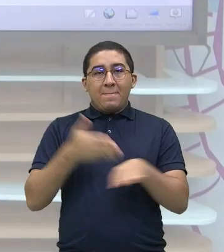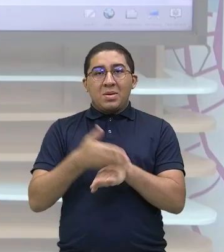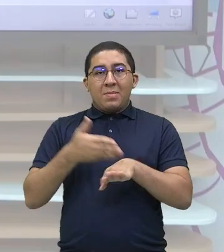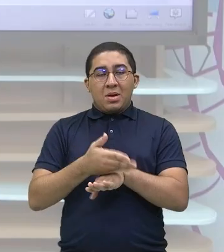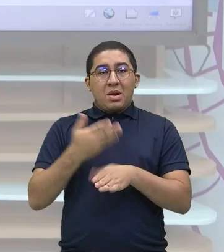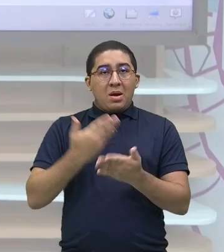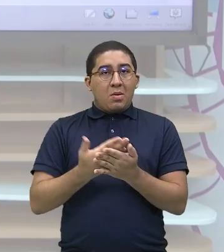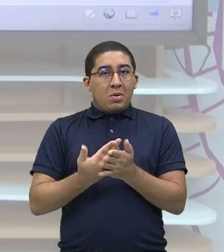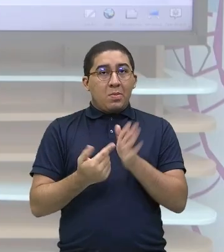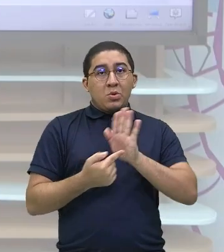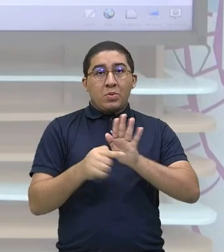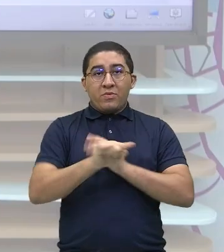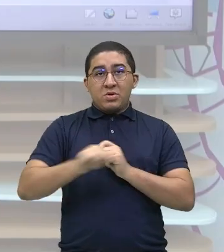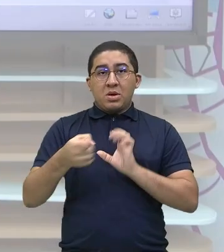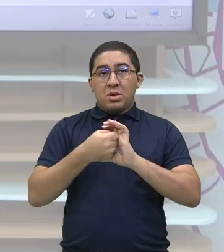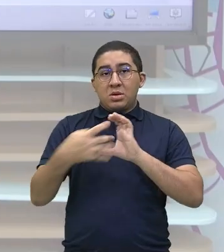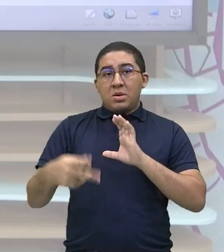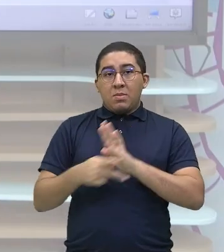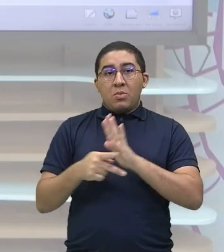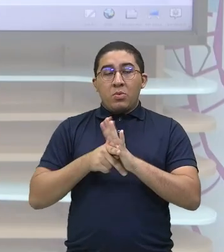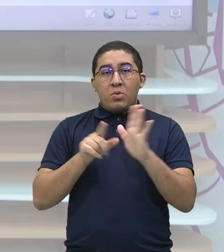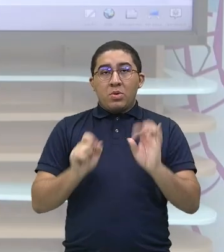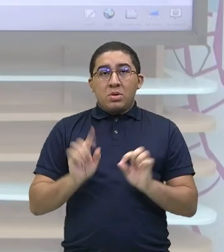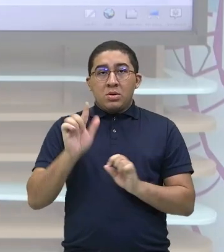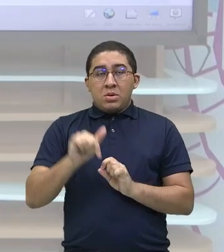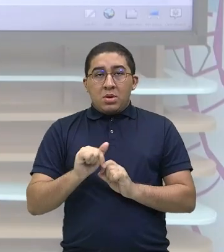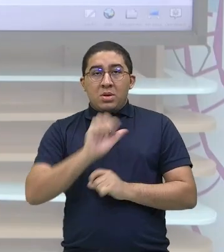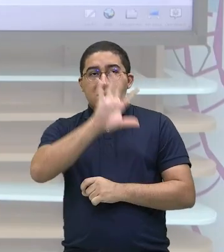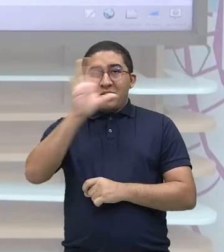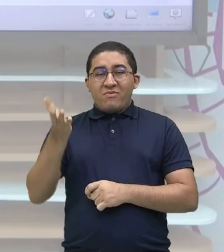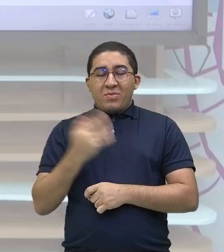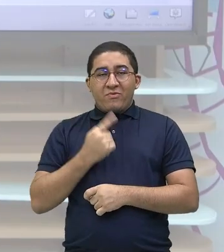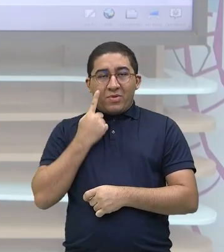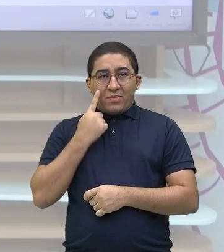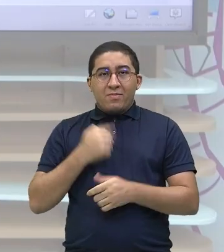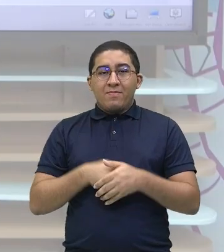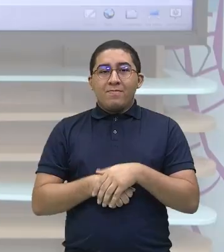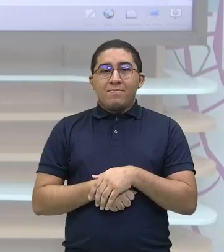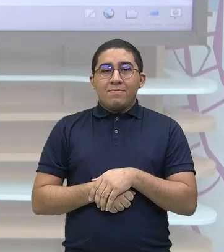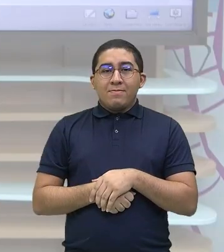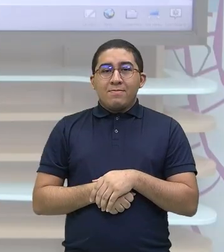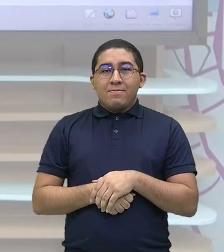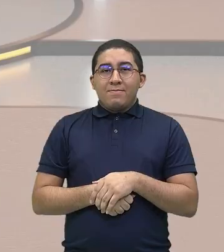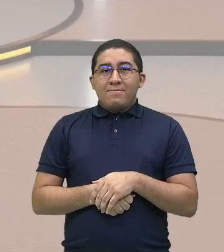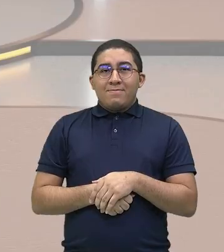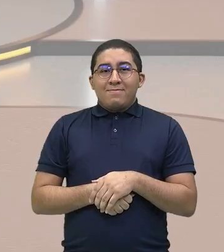e apresentar para vocês as características dessas regiões. Então, vamos assistir.